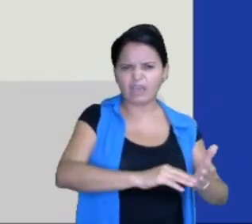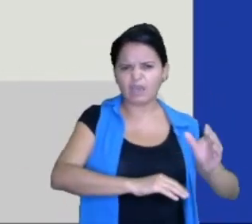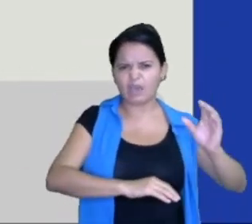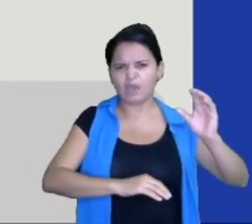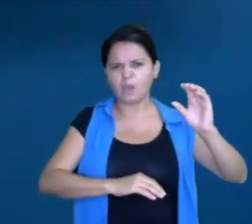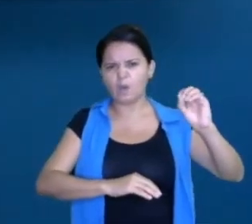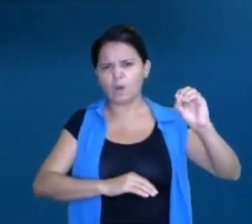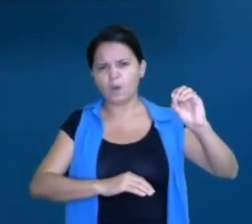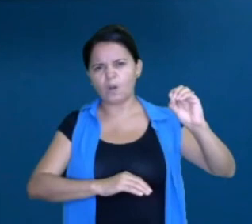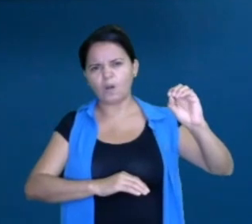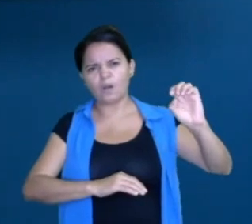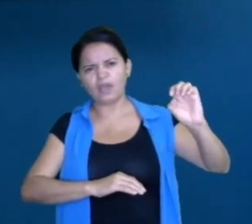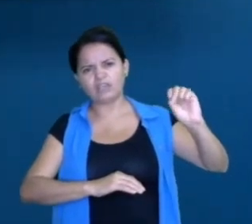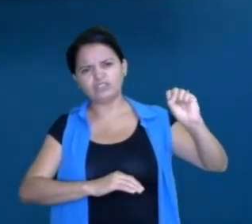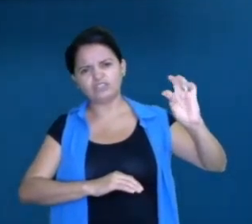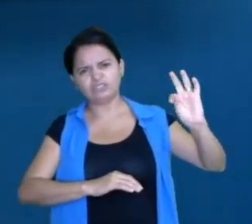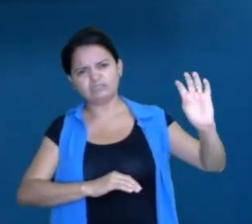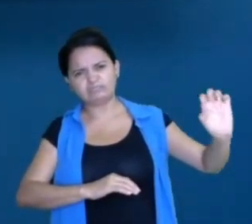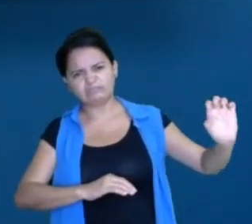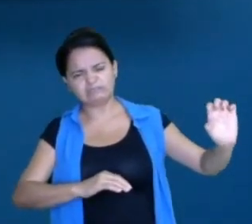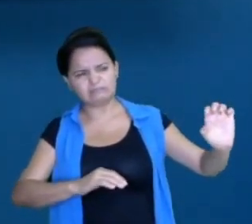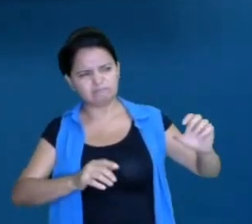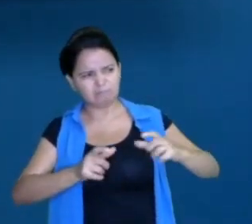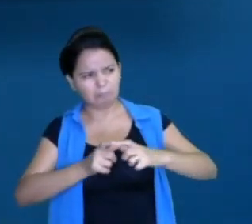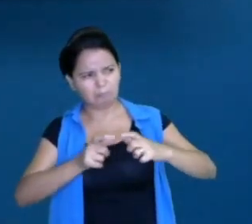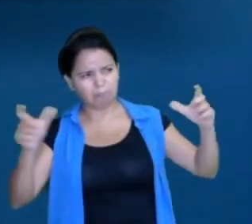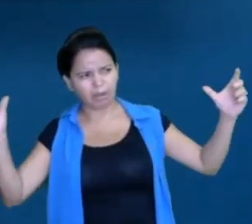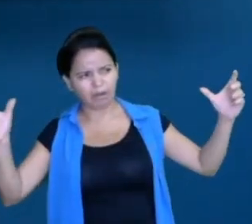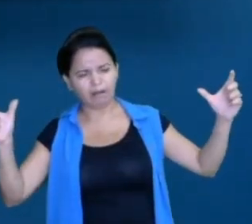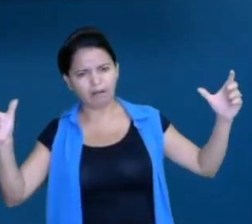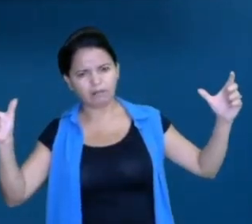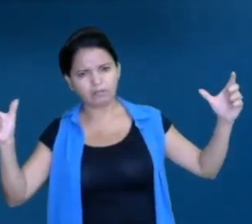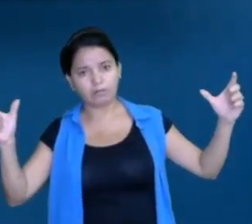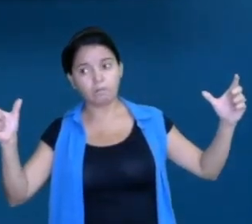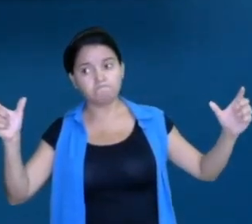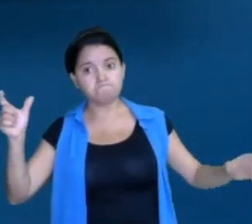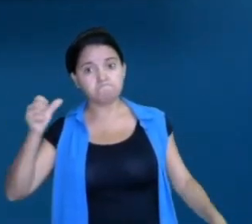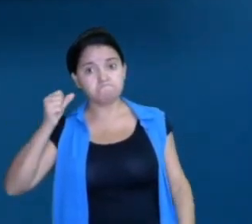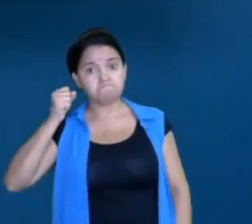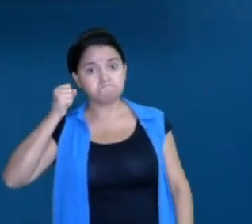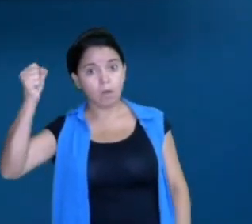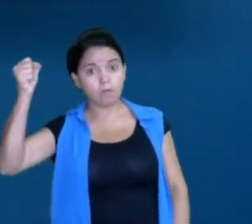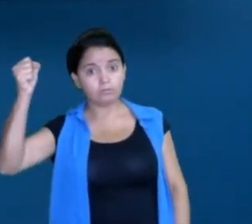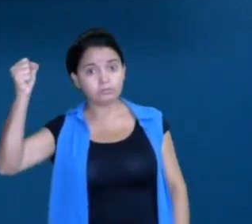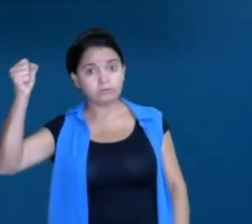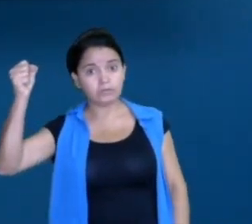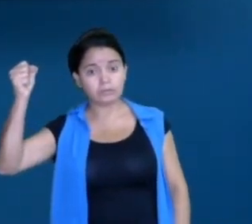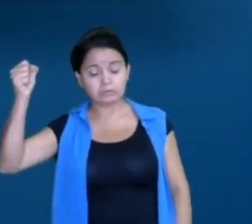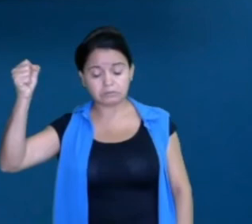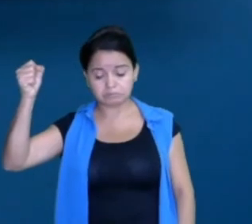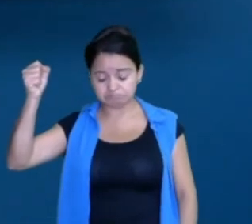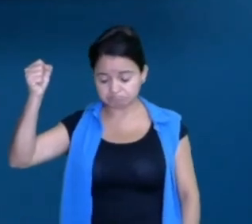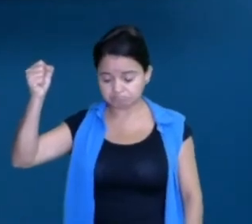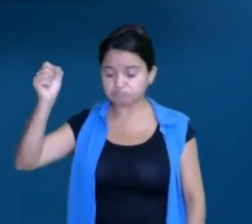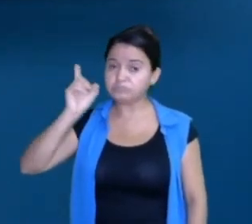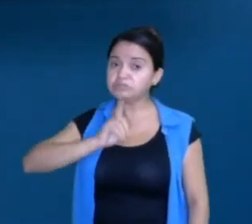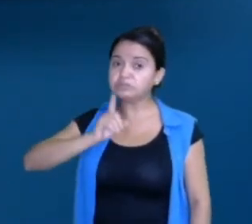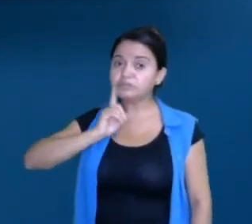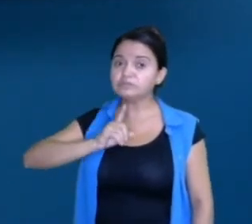aqui. É interessante mostrar como o poder dos Estados Unidos é